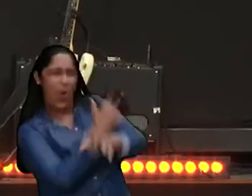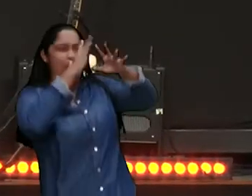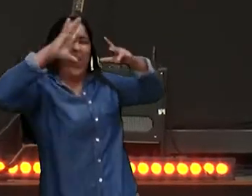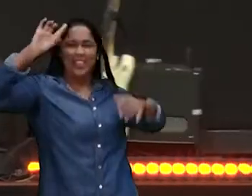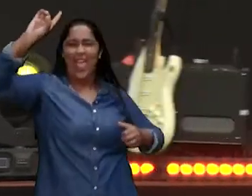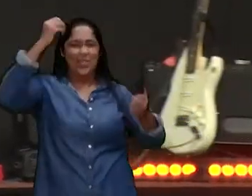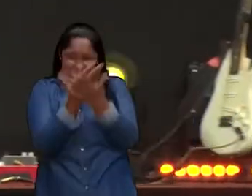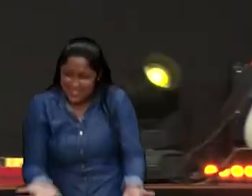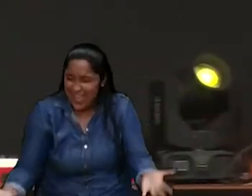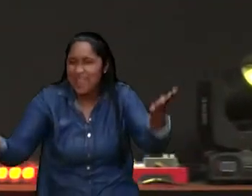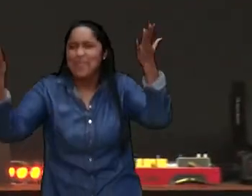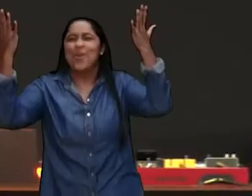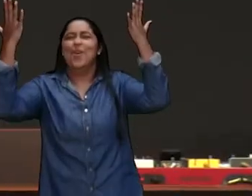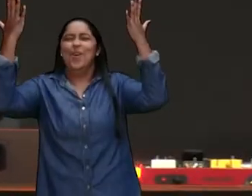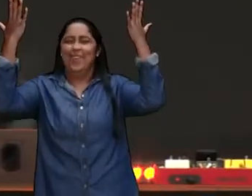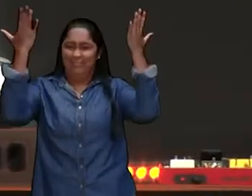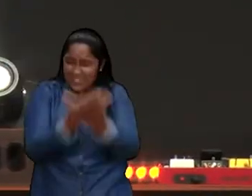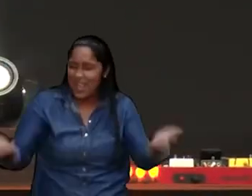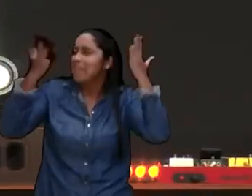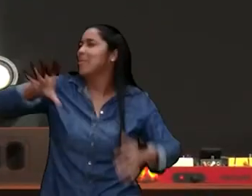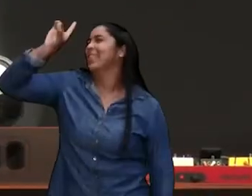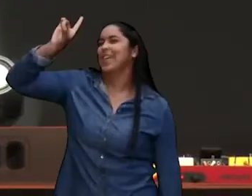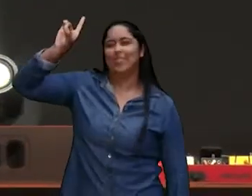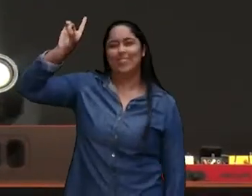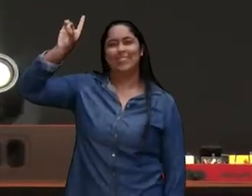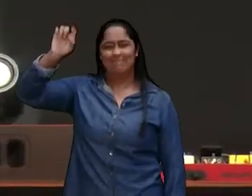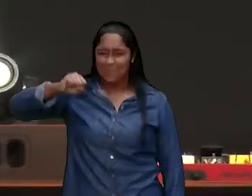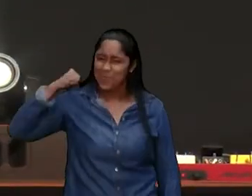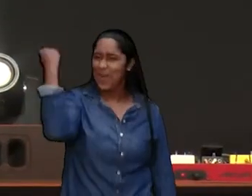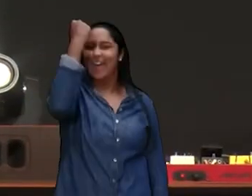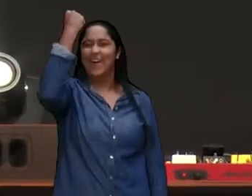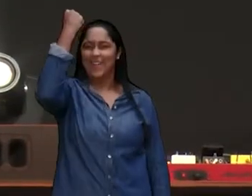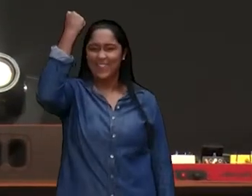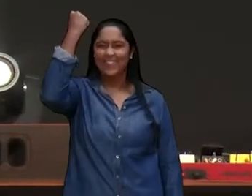é E aí